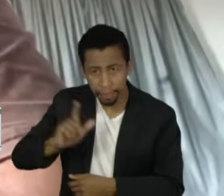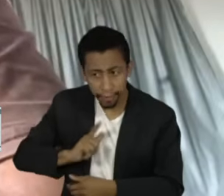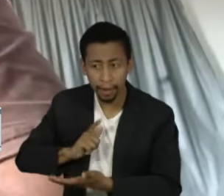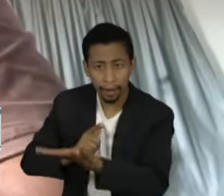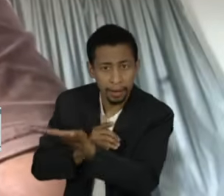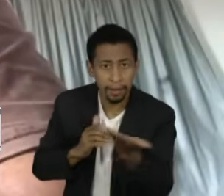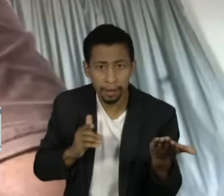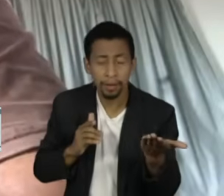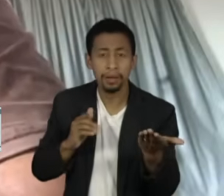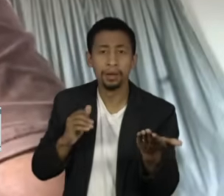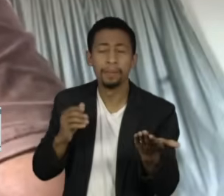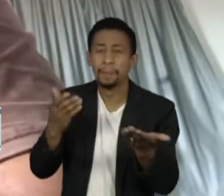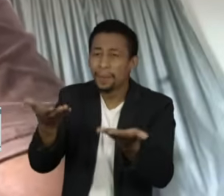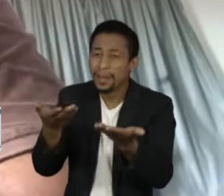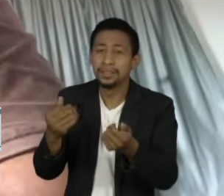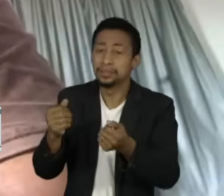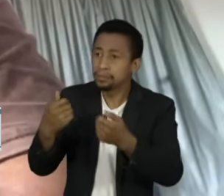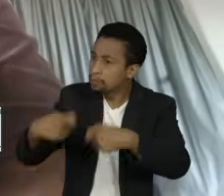assim,